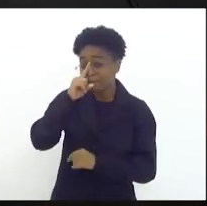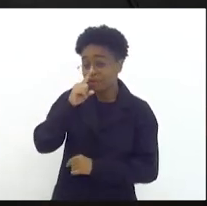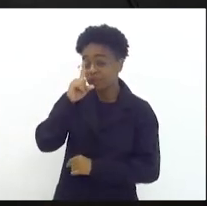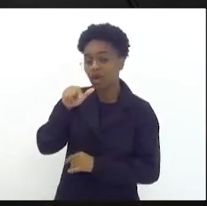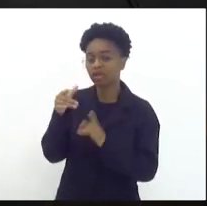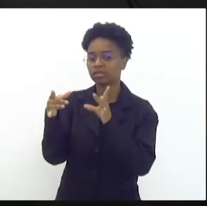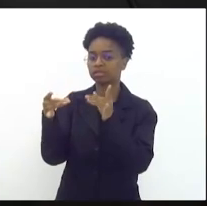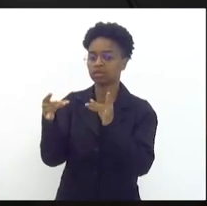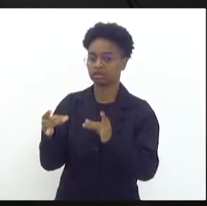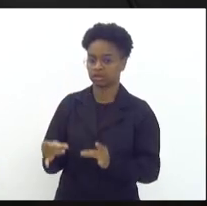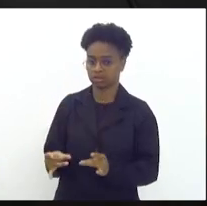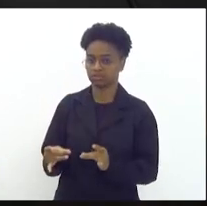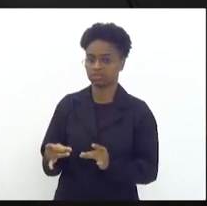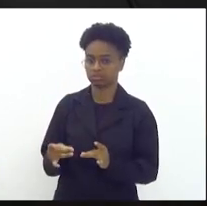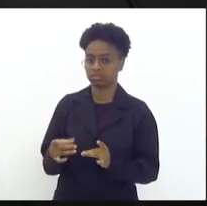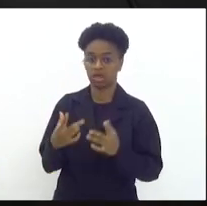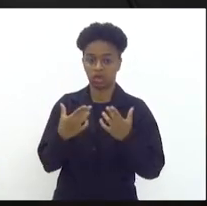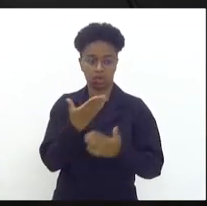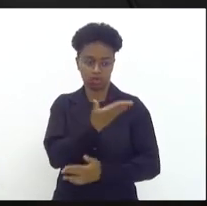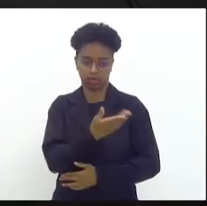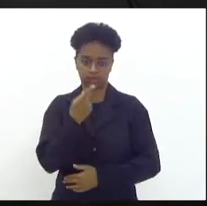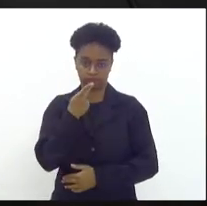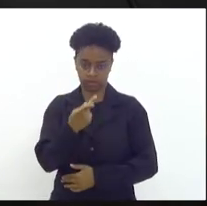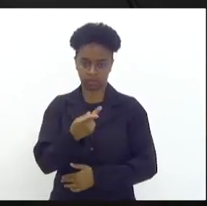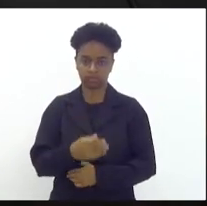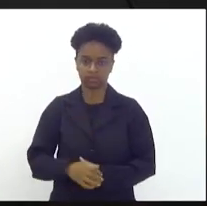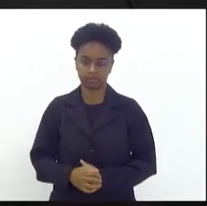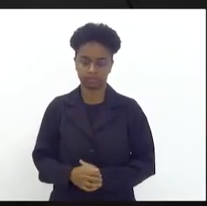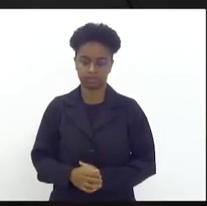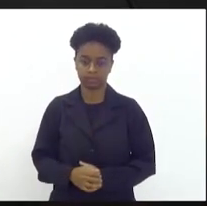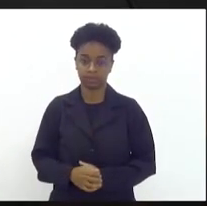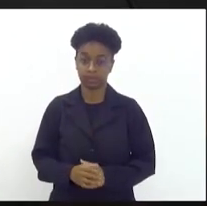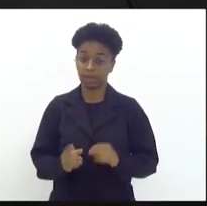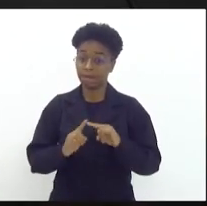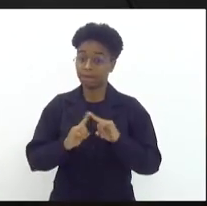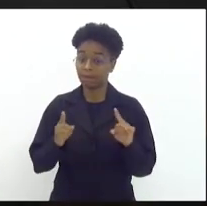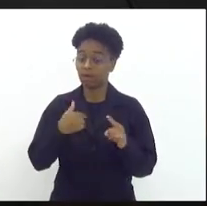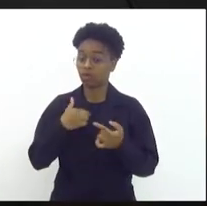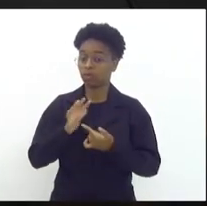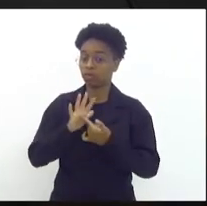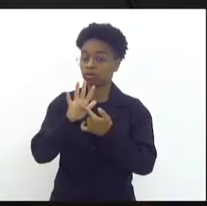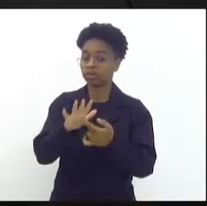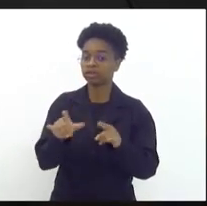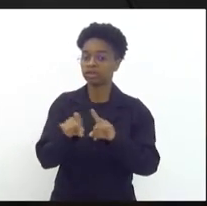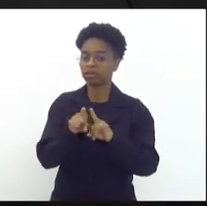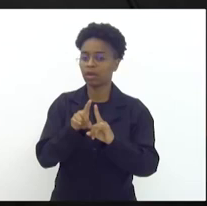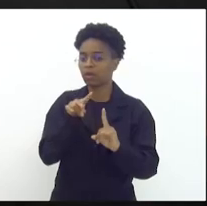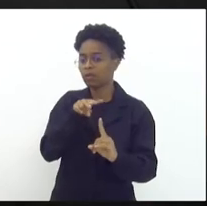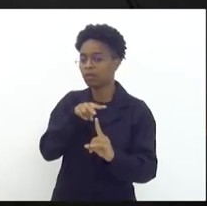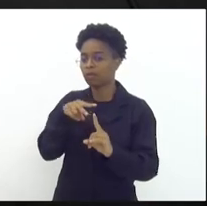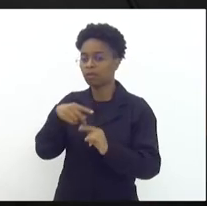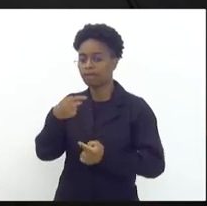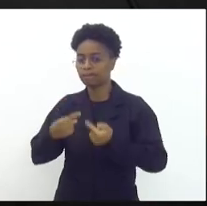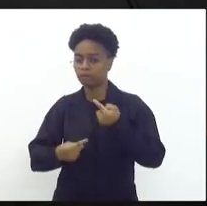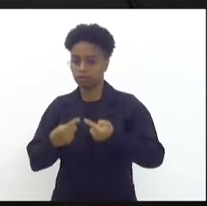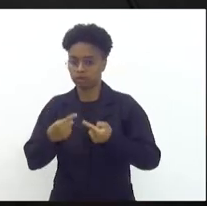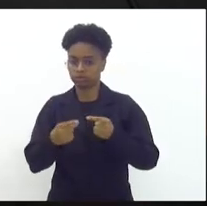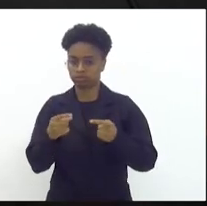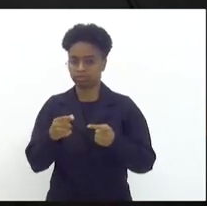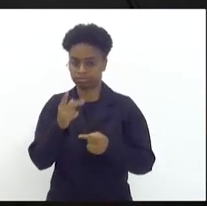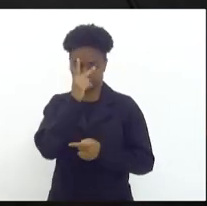falou que o site mas eu quero dar também aqui uma visão política de quem tá acompanhando esse